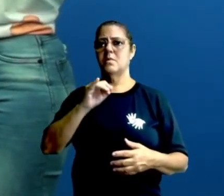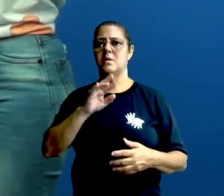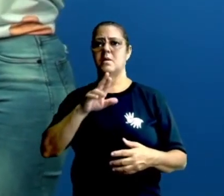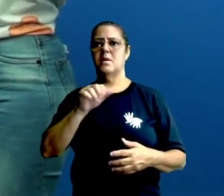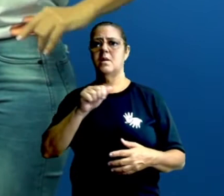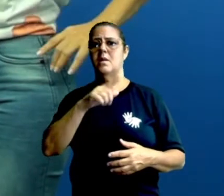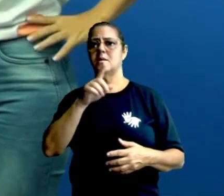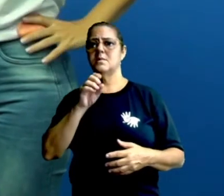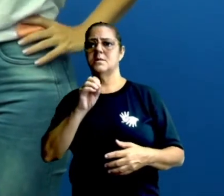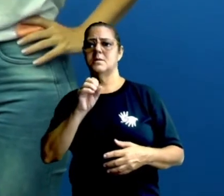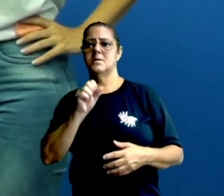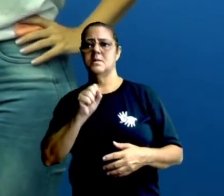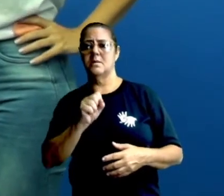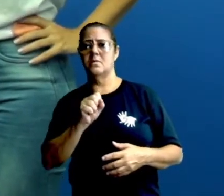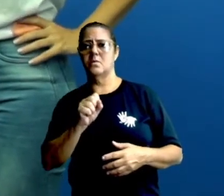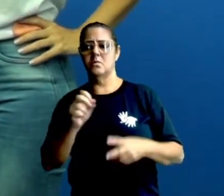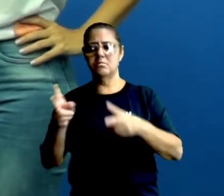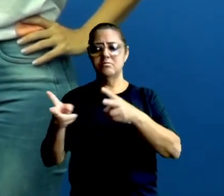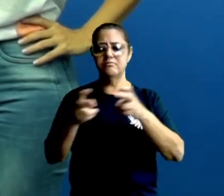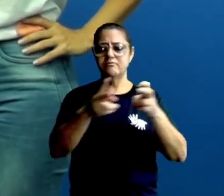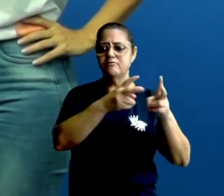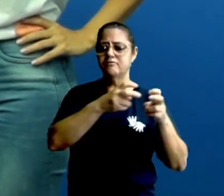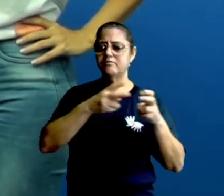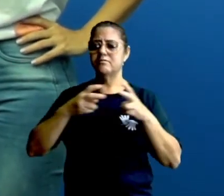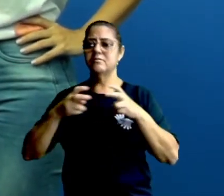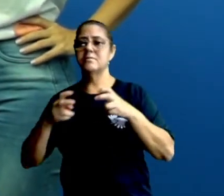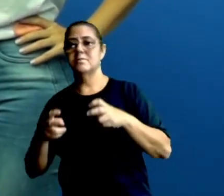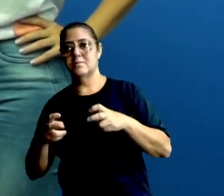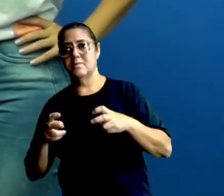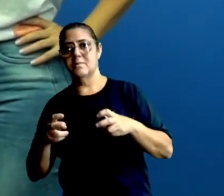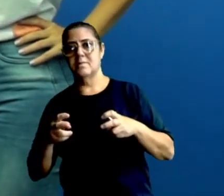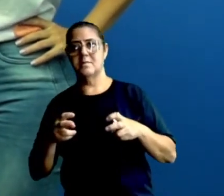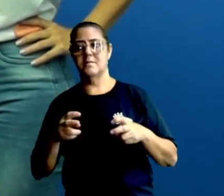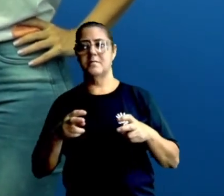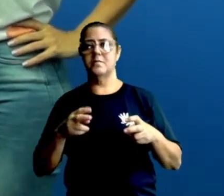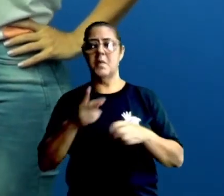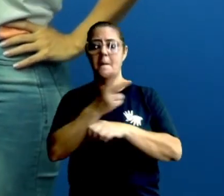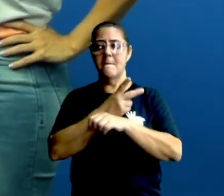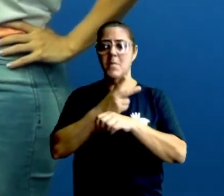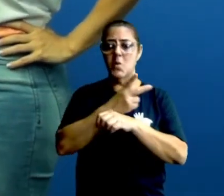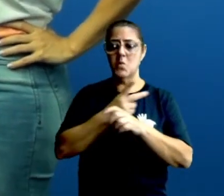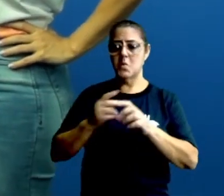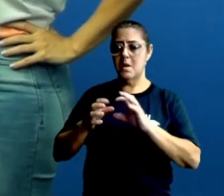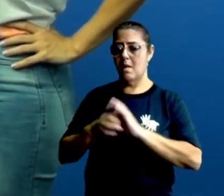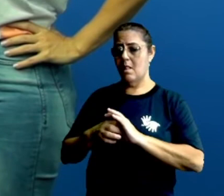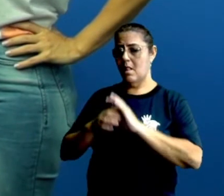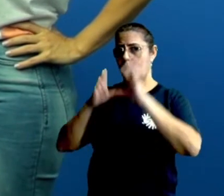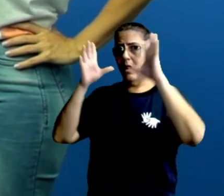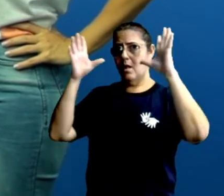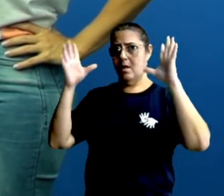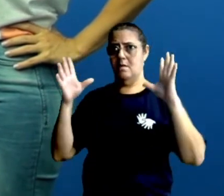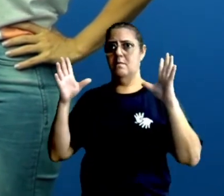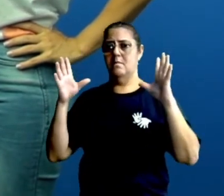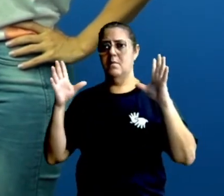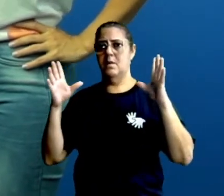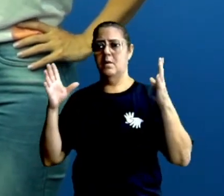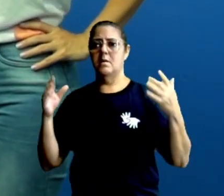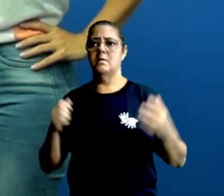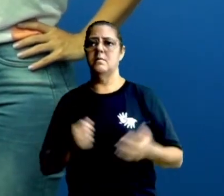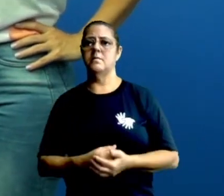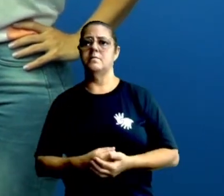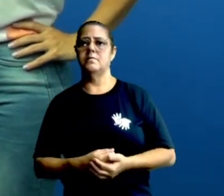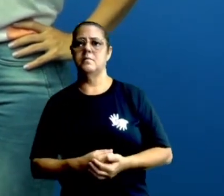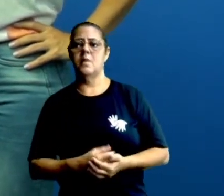partir dessa percepção de busca por liberdade.